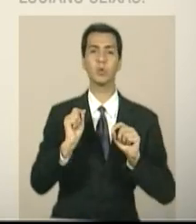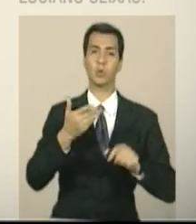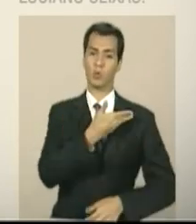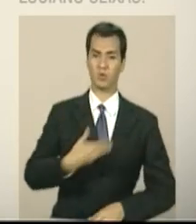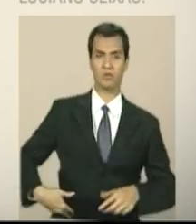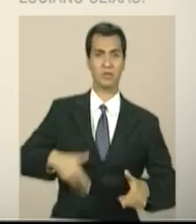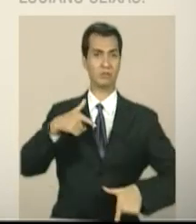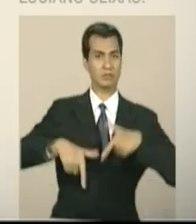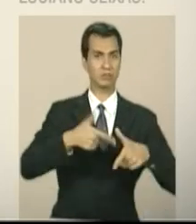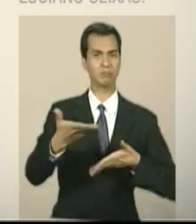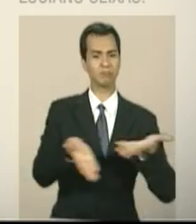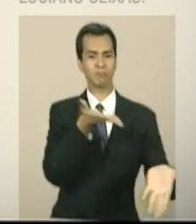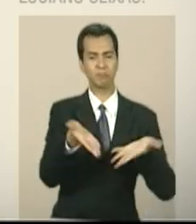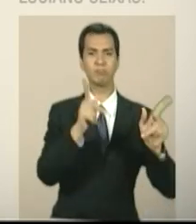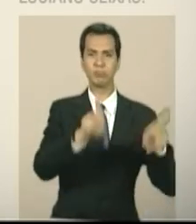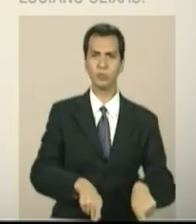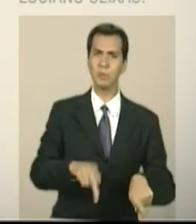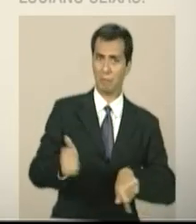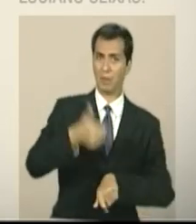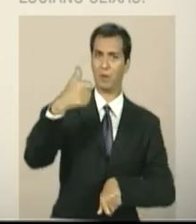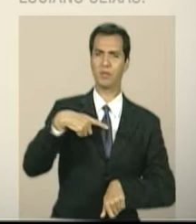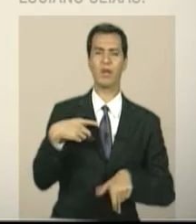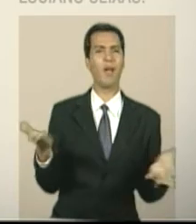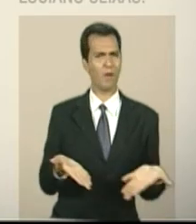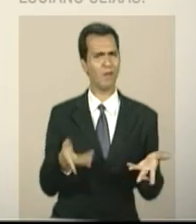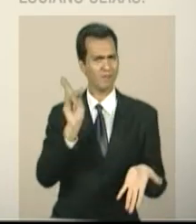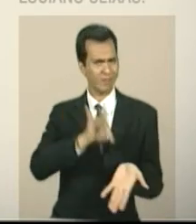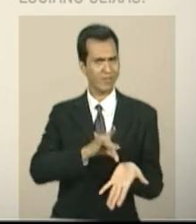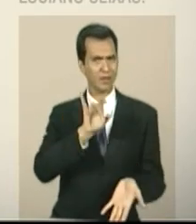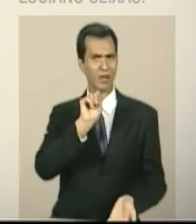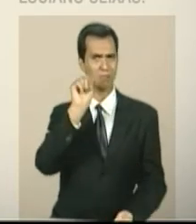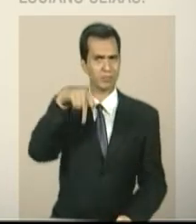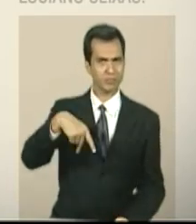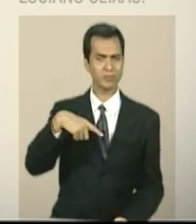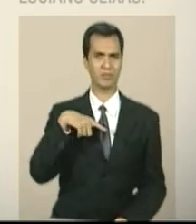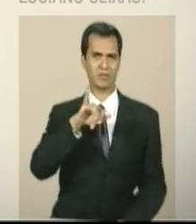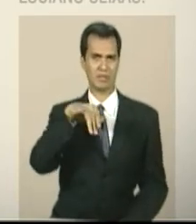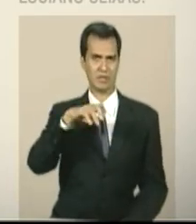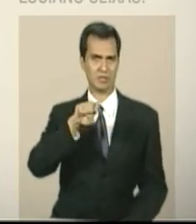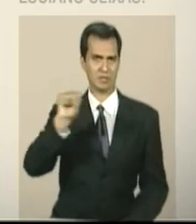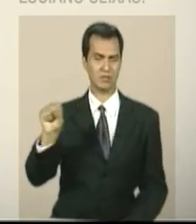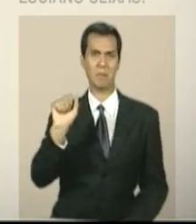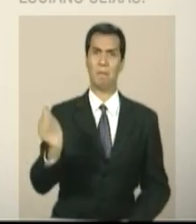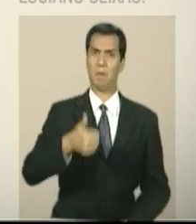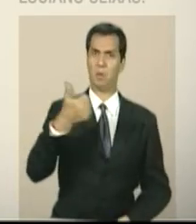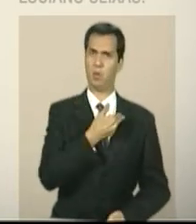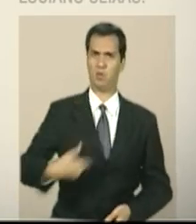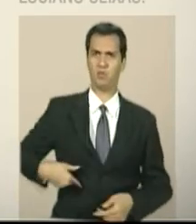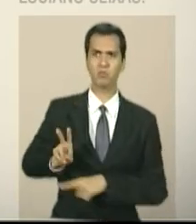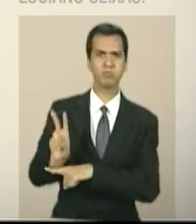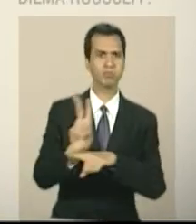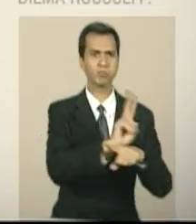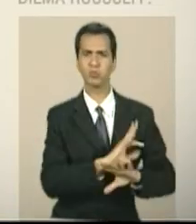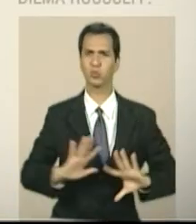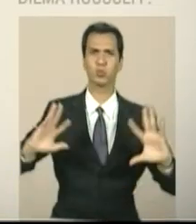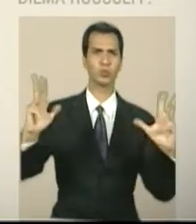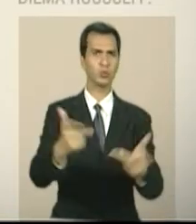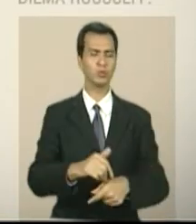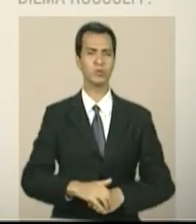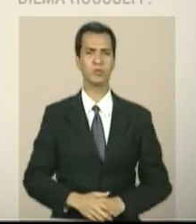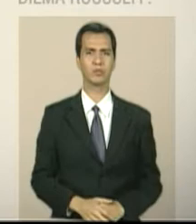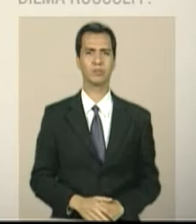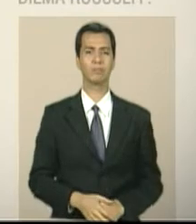Presta à população é verdade que na Previdência Social o Governo está conseguindo acompanhar tudo o que acontece nas agências em tempo real